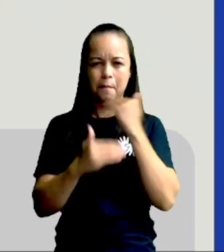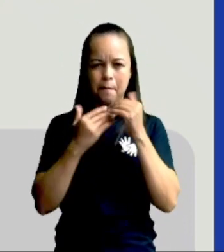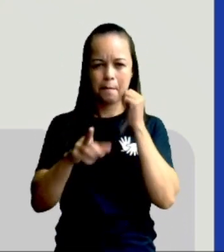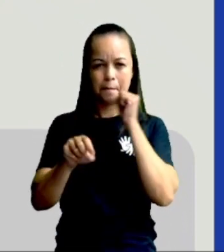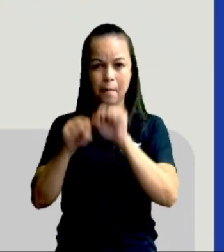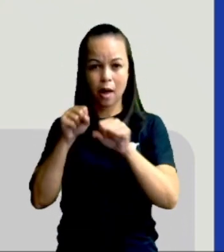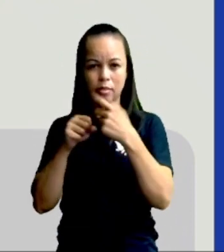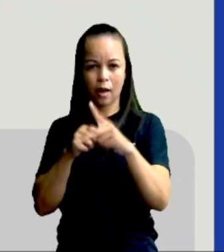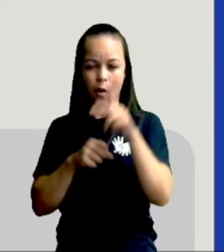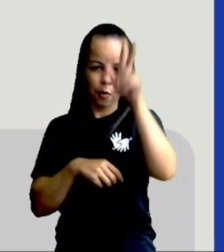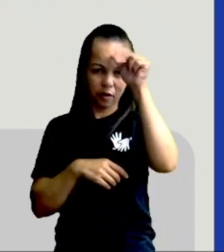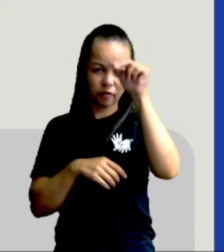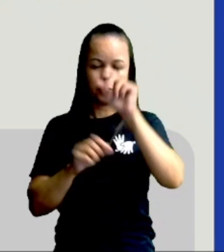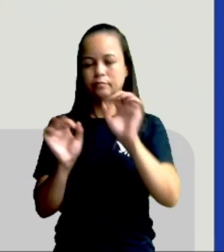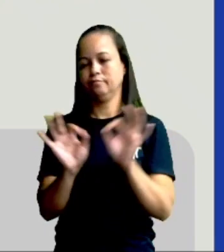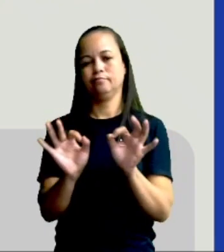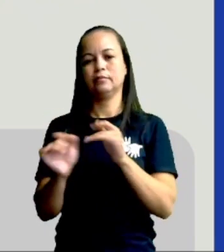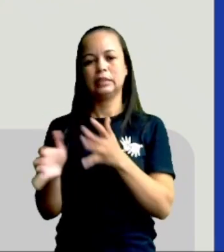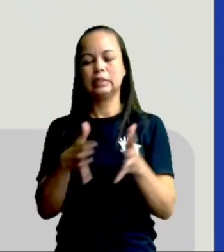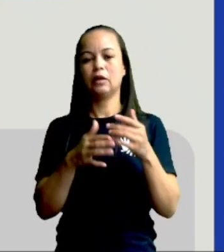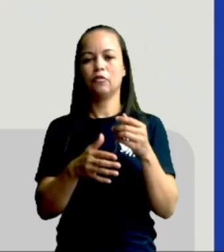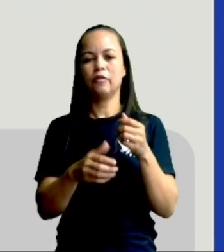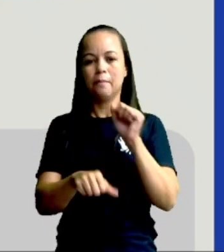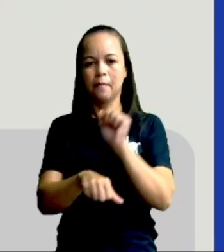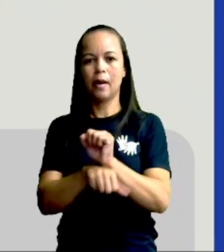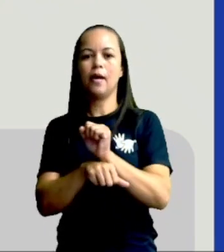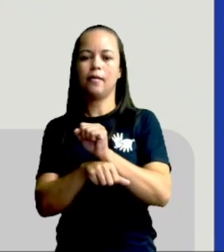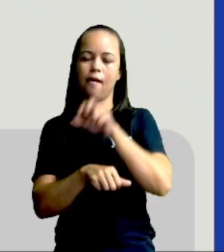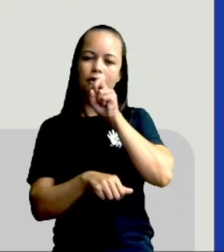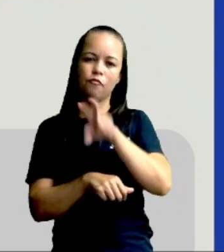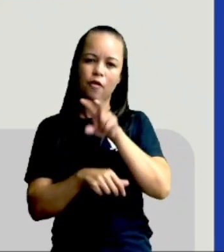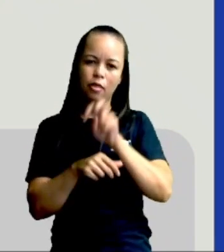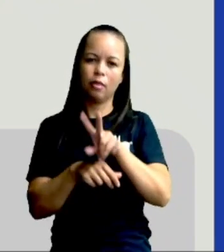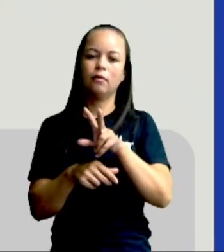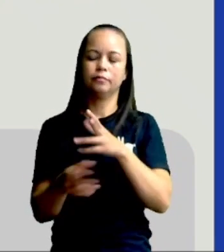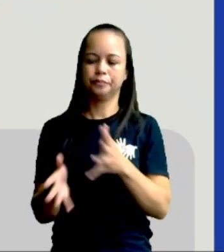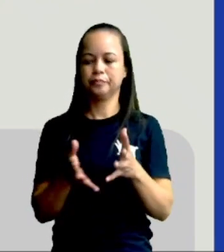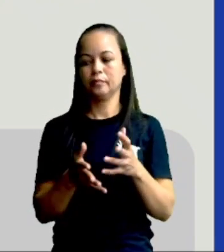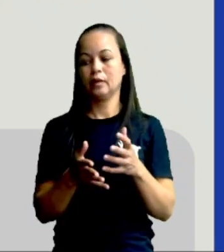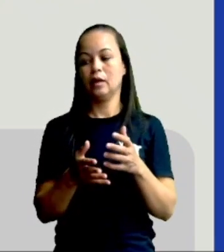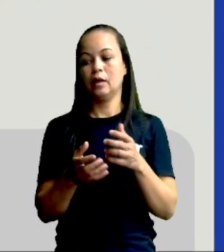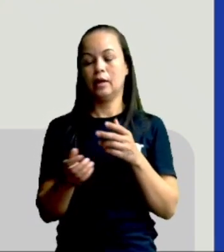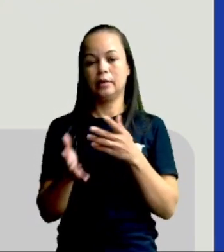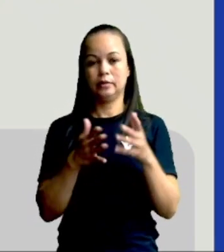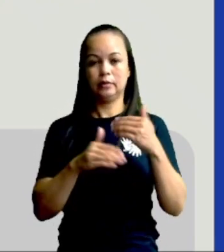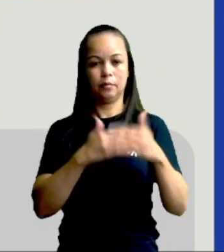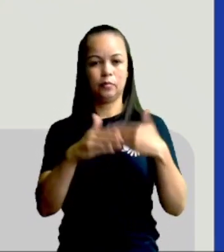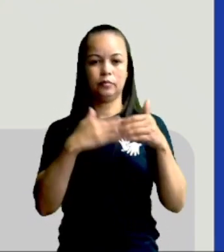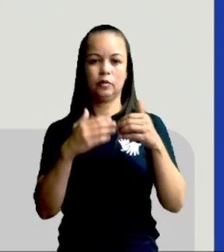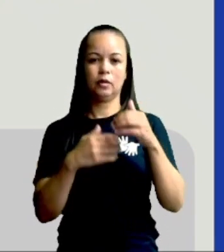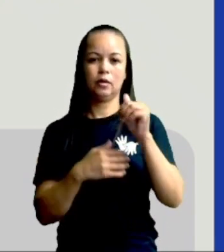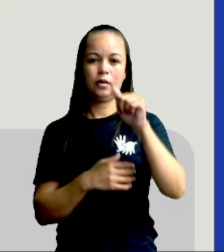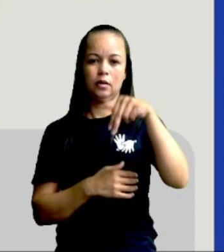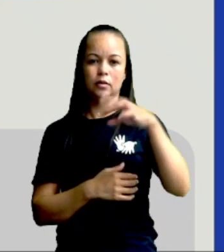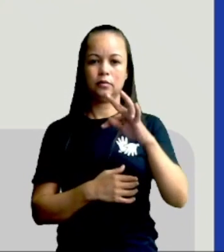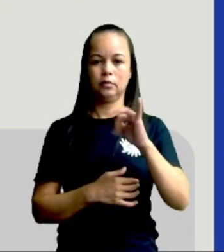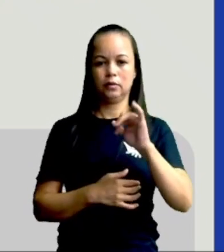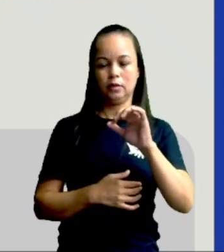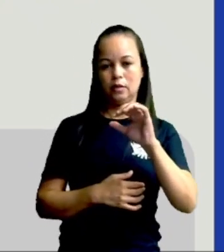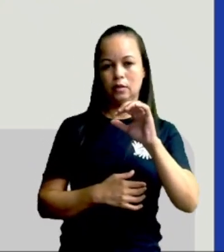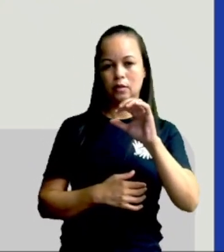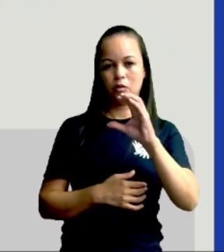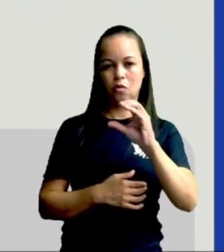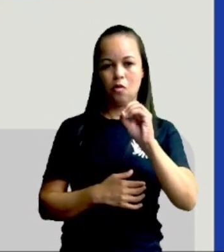anticorpos, que vão neutralizar esse veneno. Com essa produção de anticorpos que ele produziu e neutralizou o veneno,